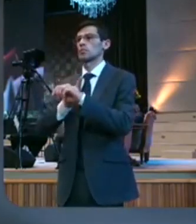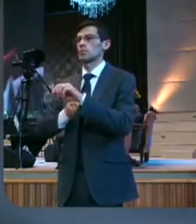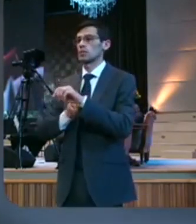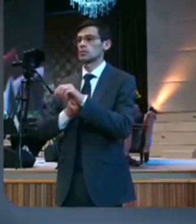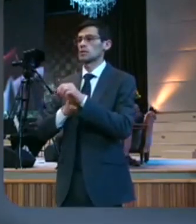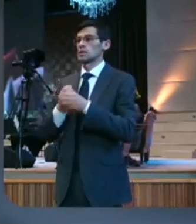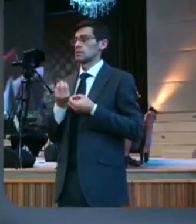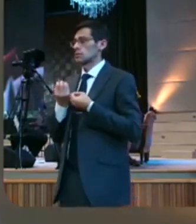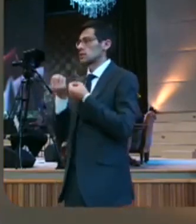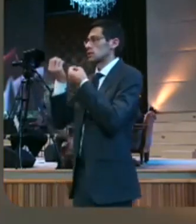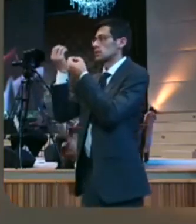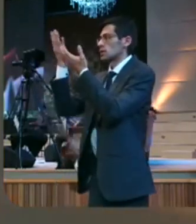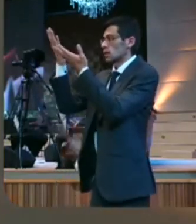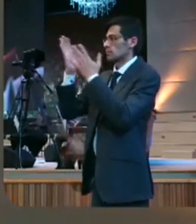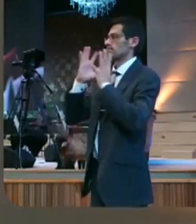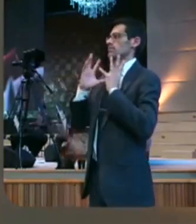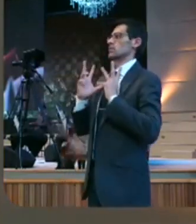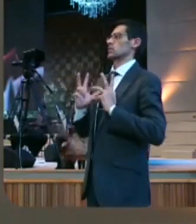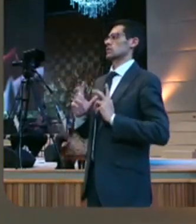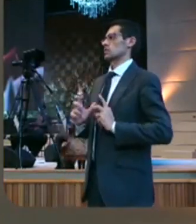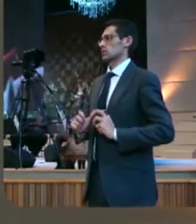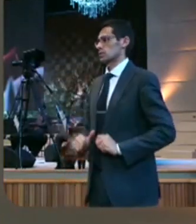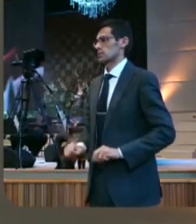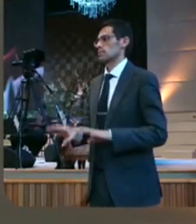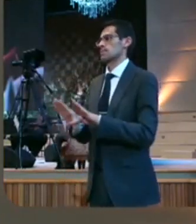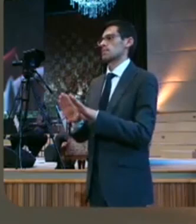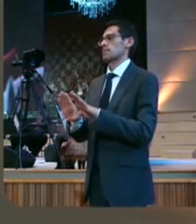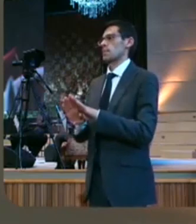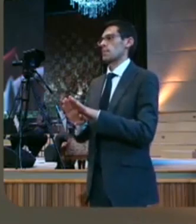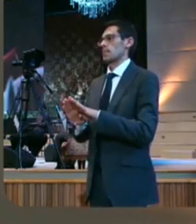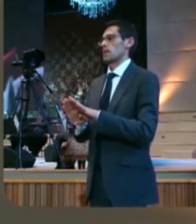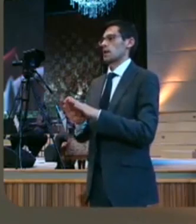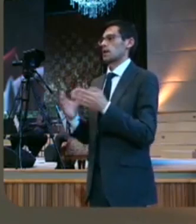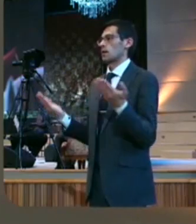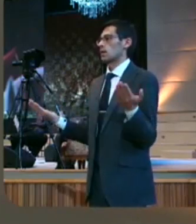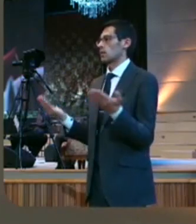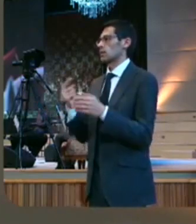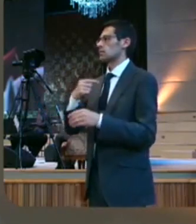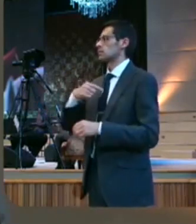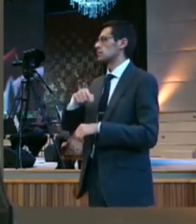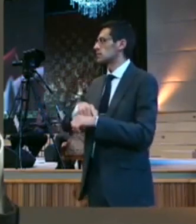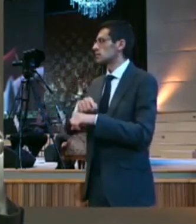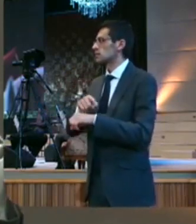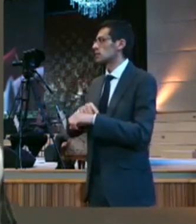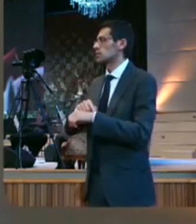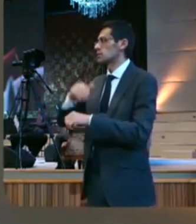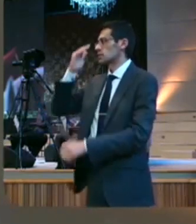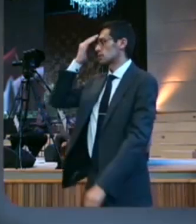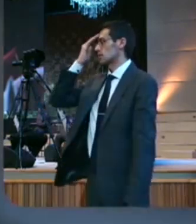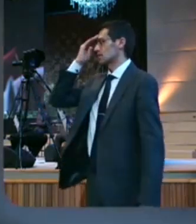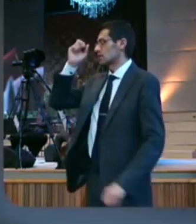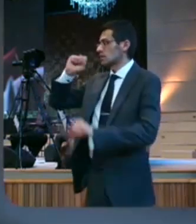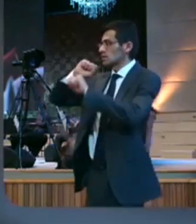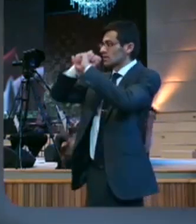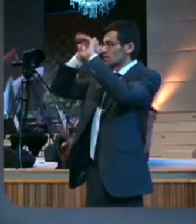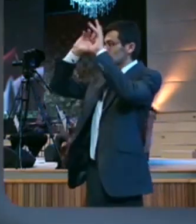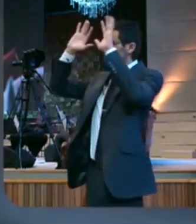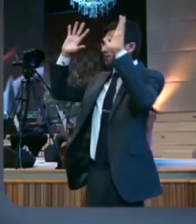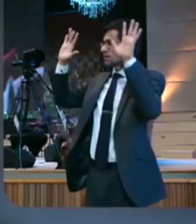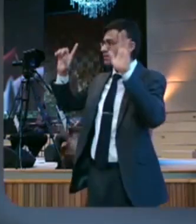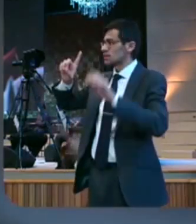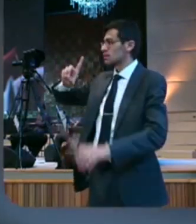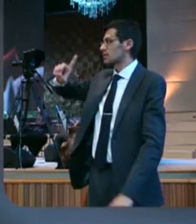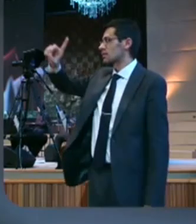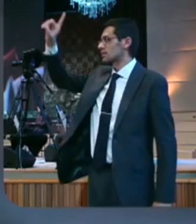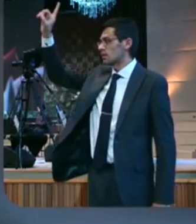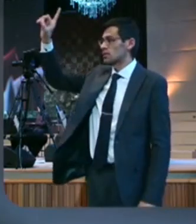de entrega, de santificação, de devoção, de reconhecimento. Hoje é dia do Senhor